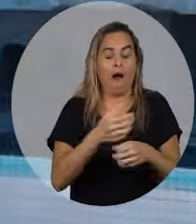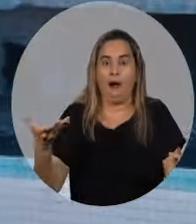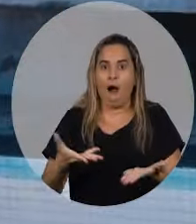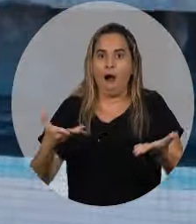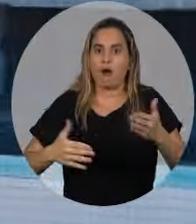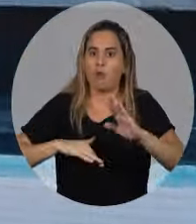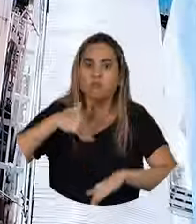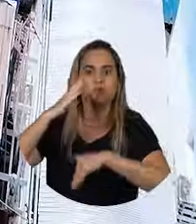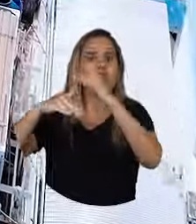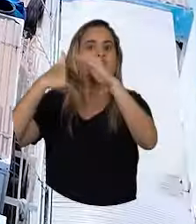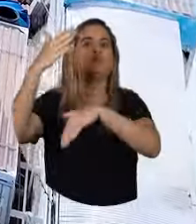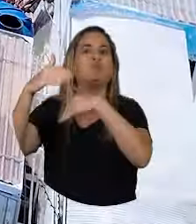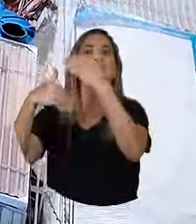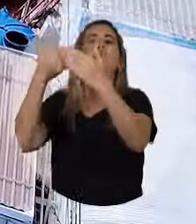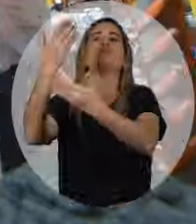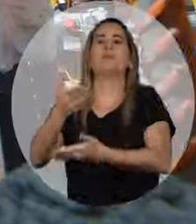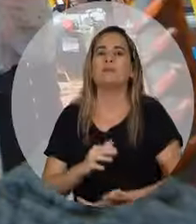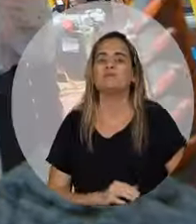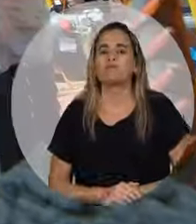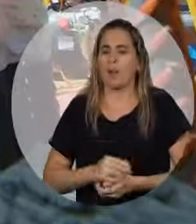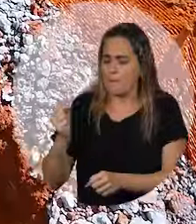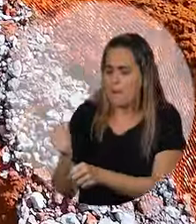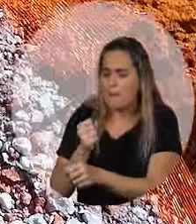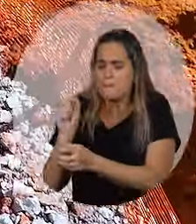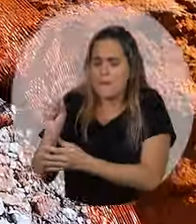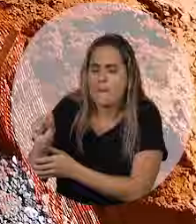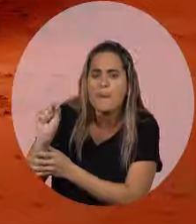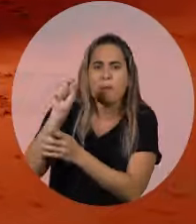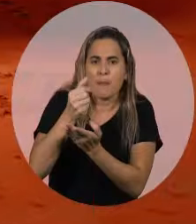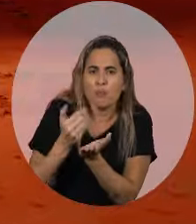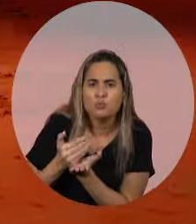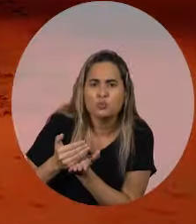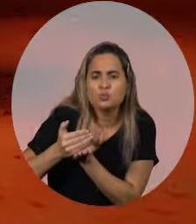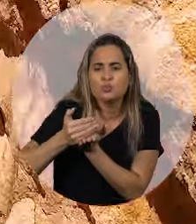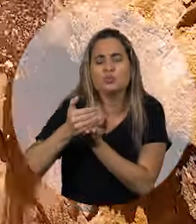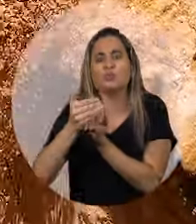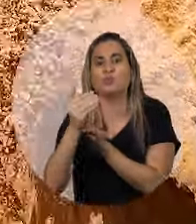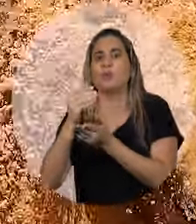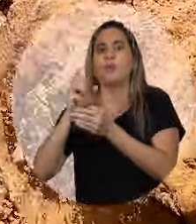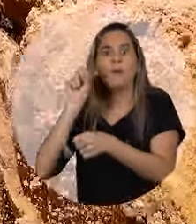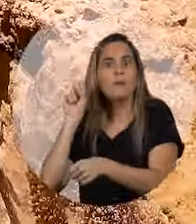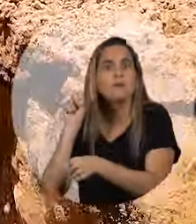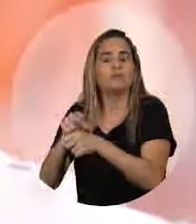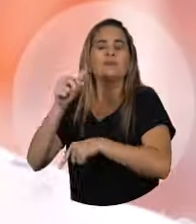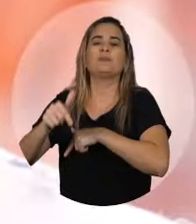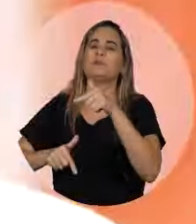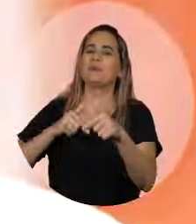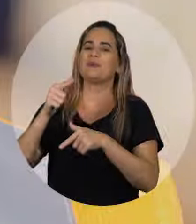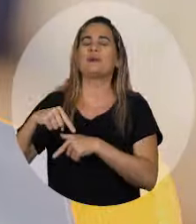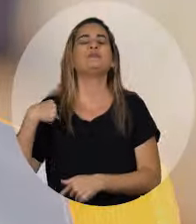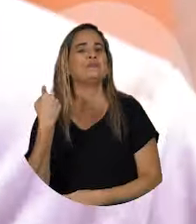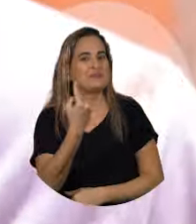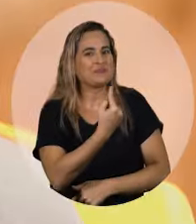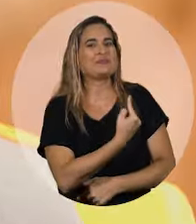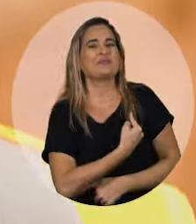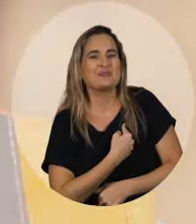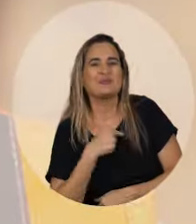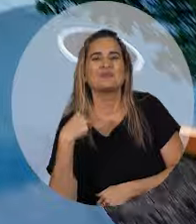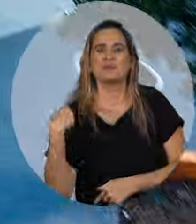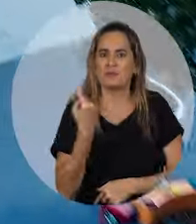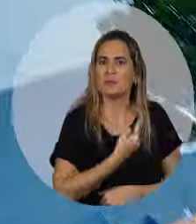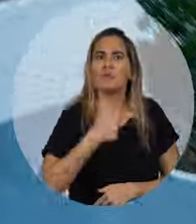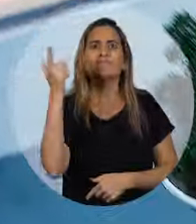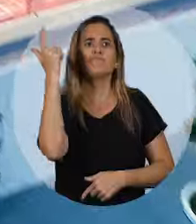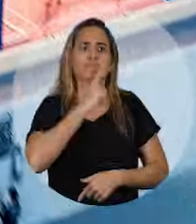no tempo, com trabalho voltou a crescer. E cada obra que começa é mais emprego pra